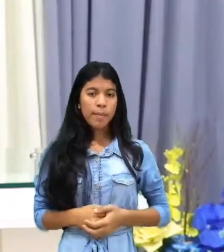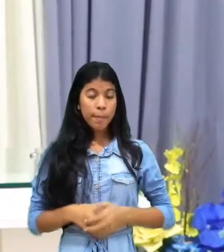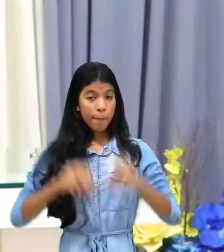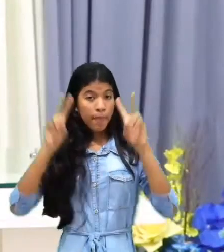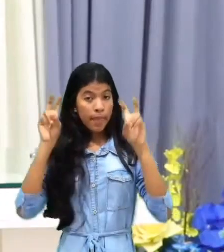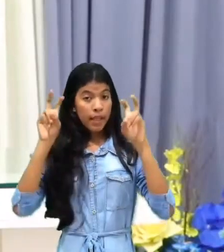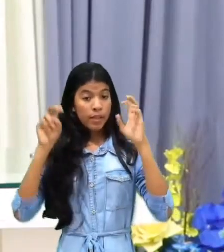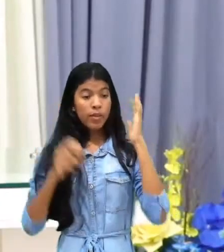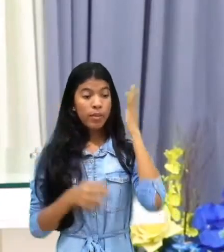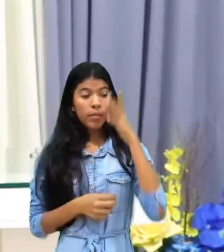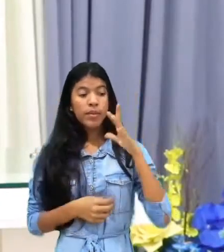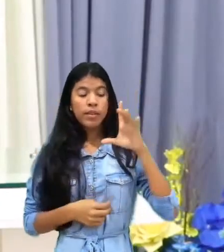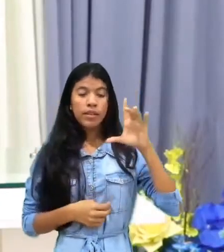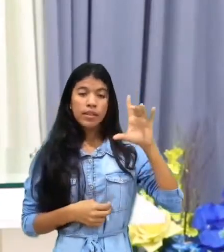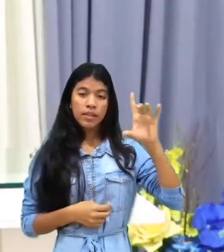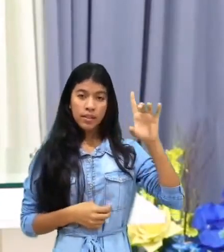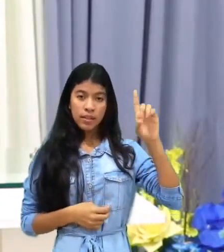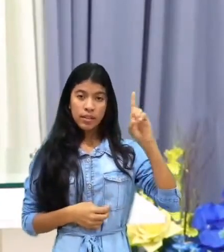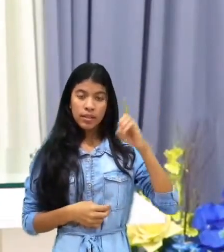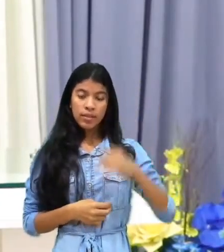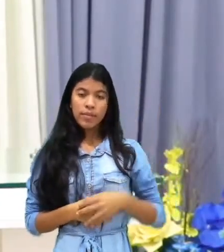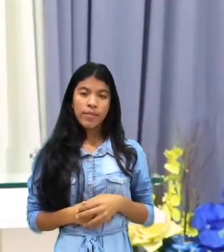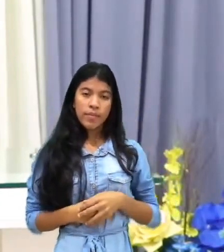traz prosperidade.